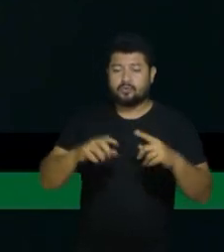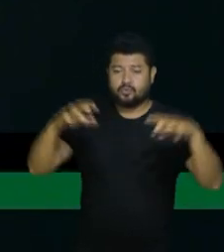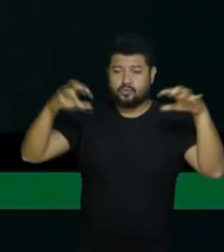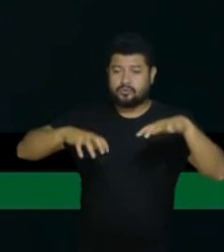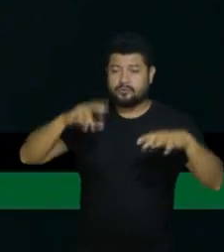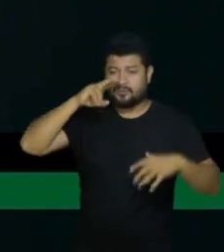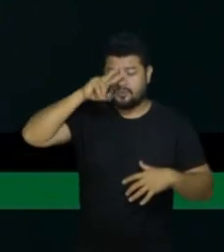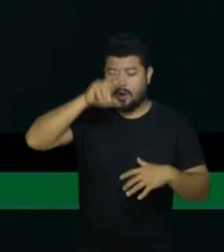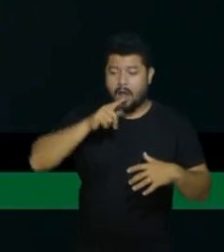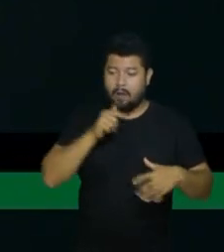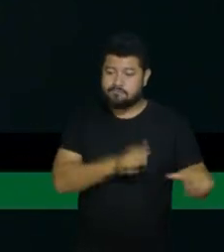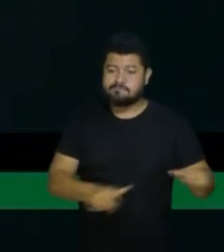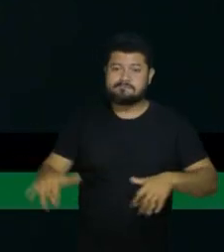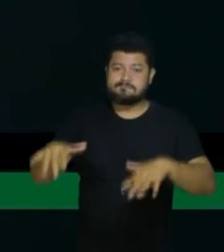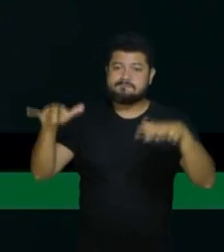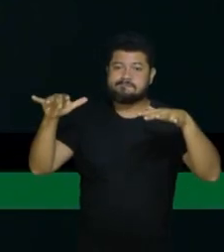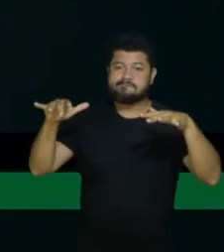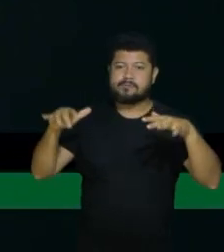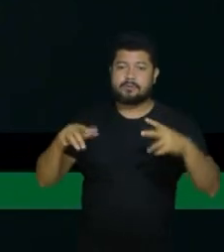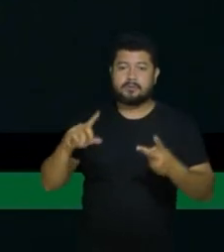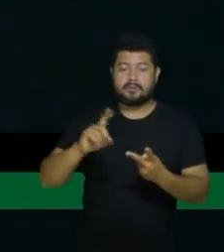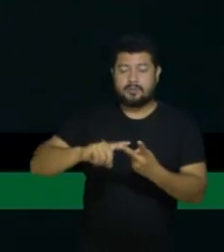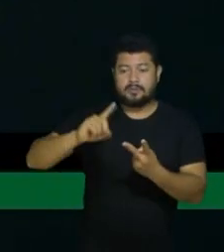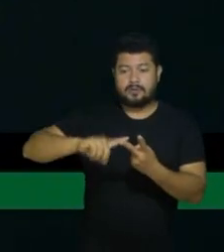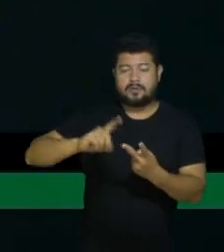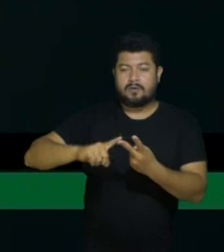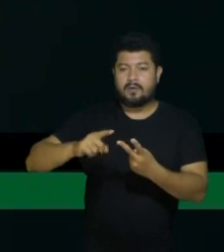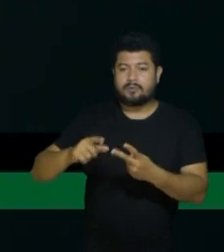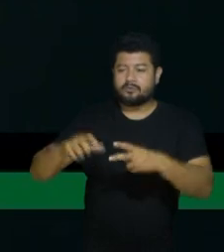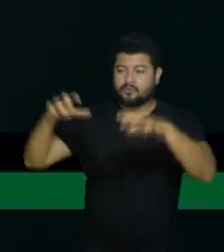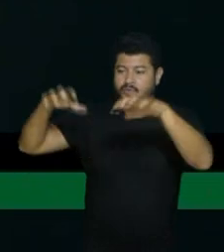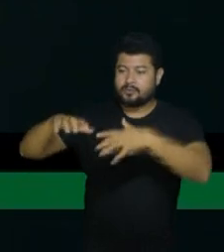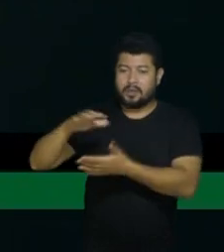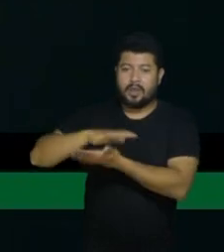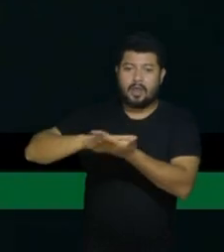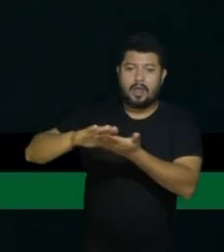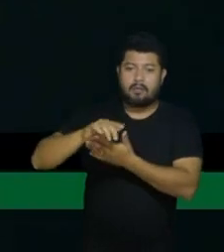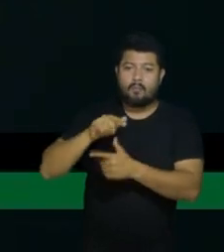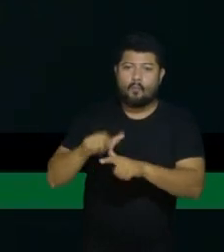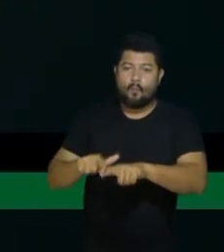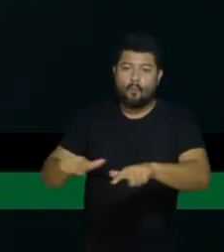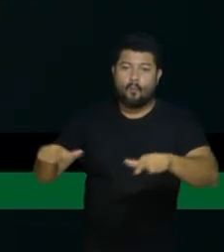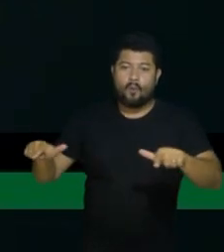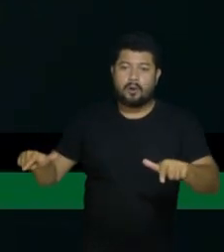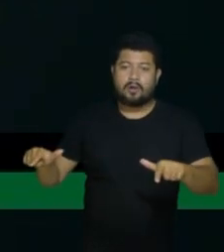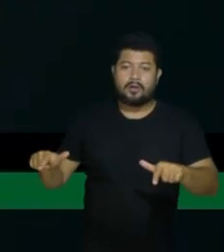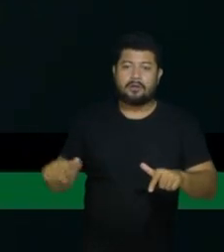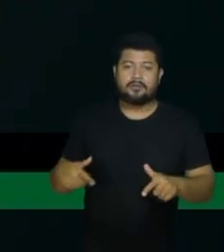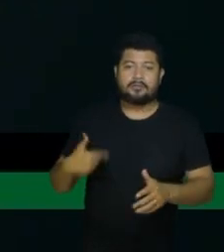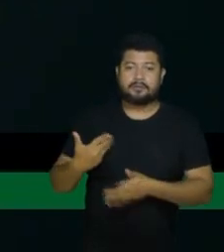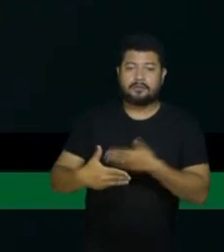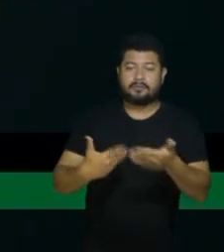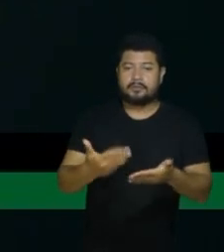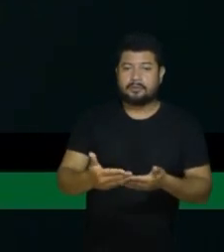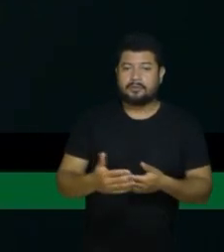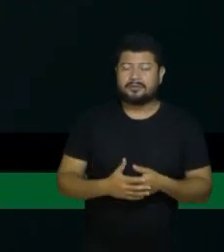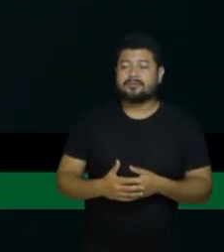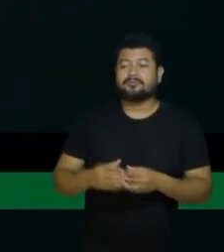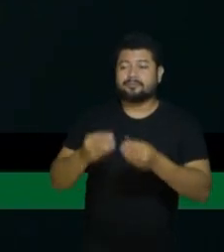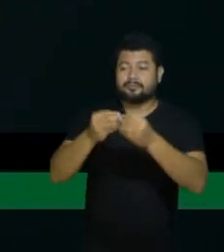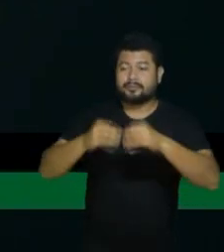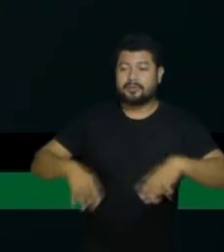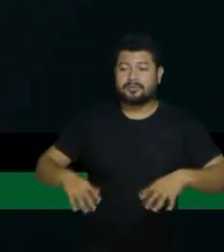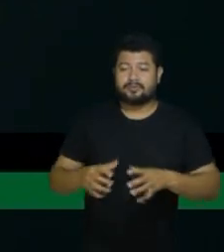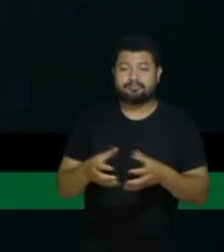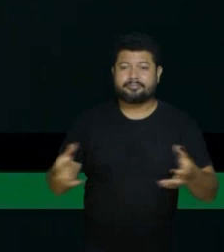pluviais e ao mesmo tempo também estiagem prorrogadas que trazem enormes prejuízos